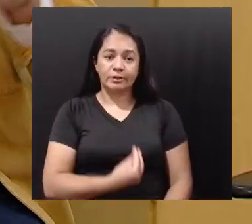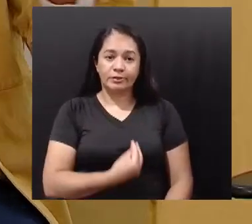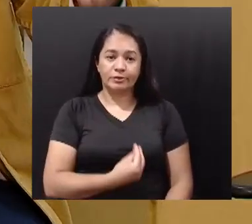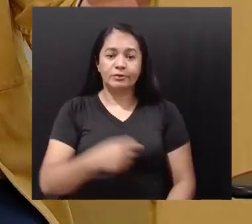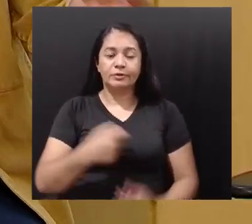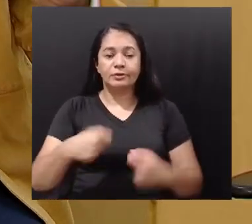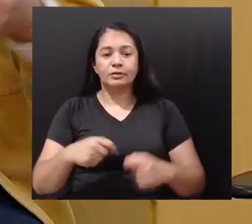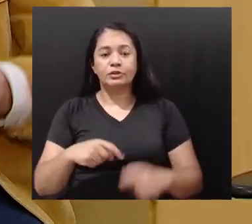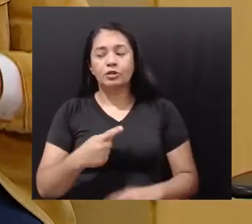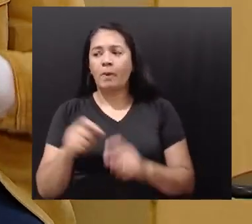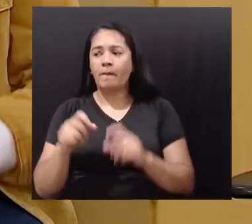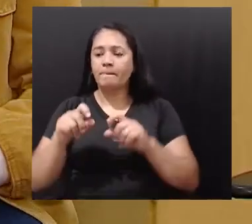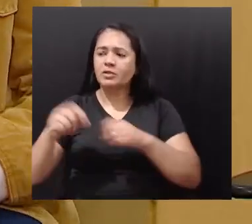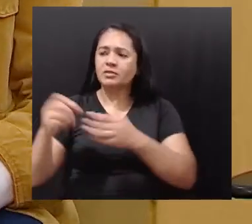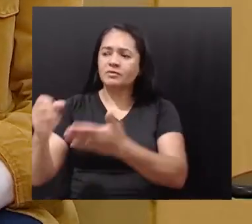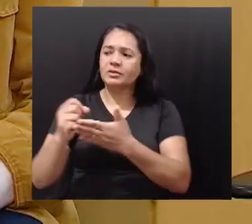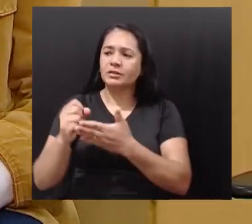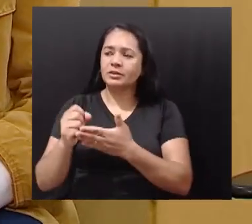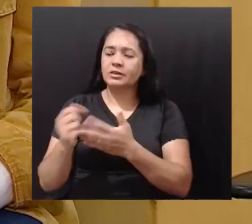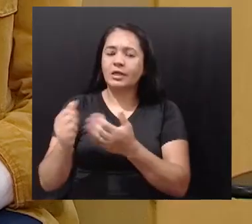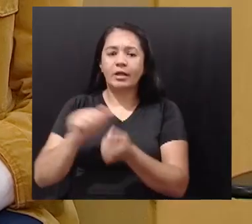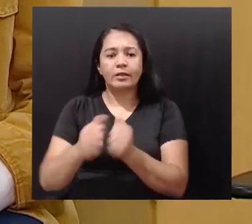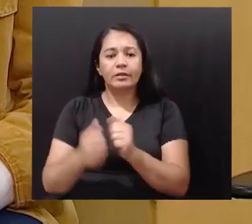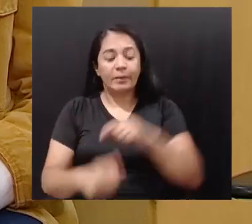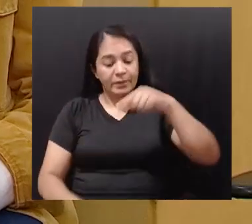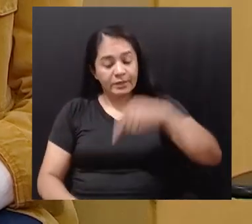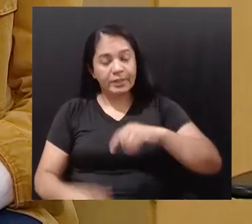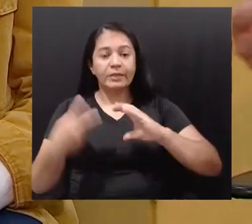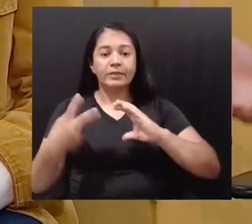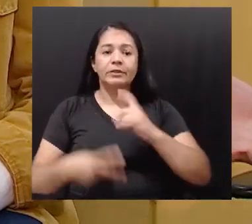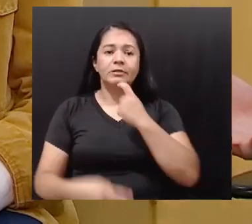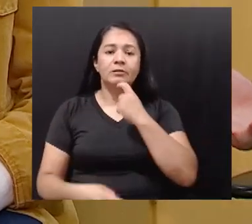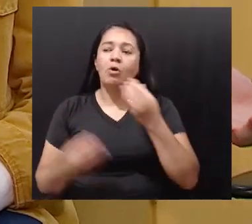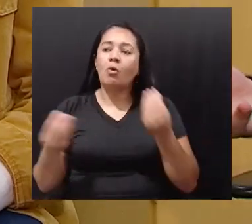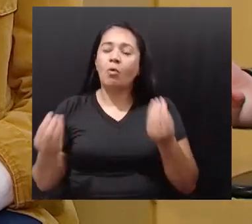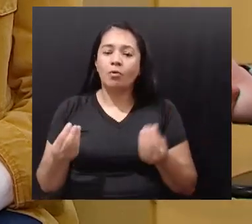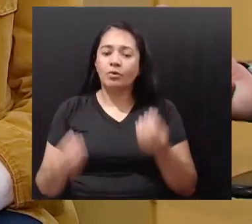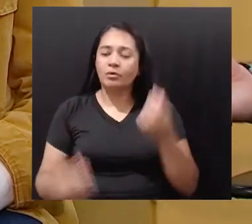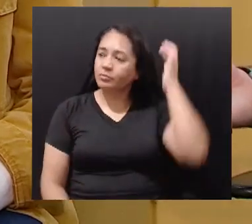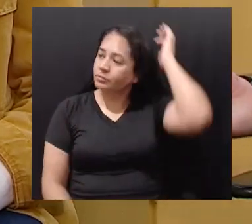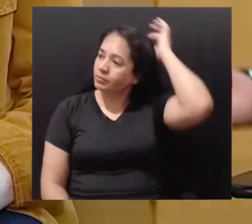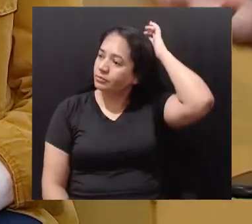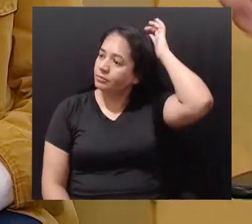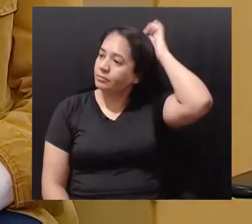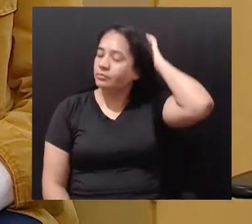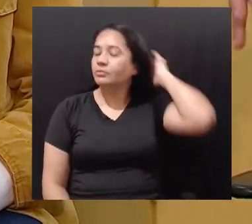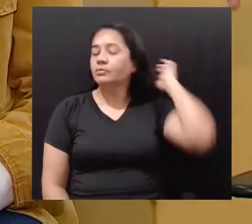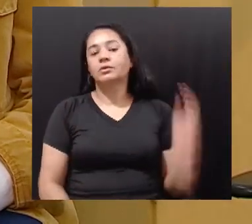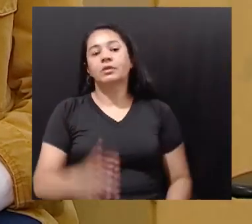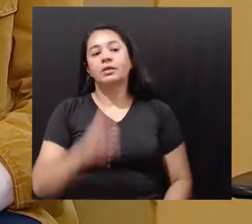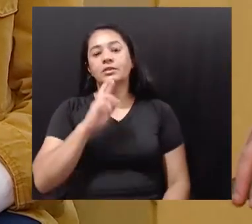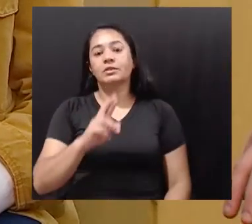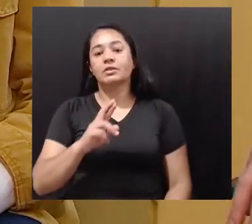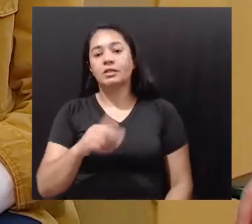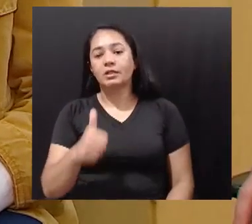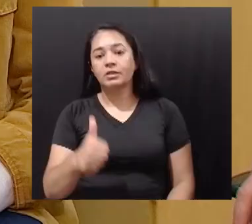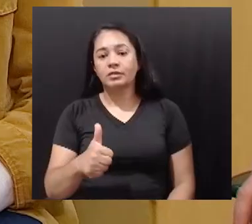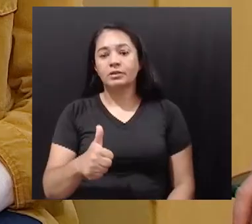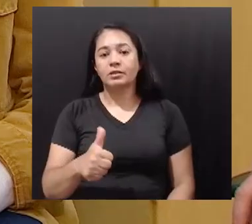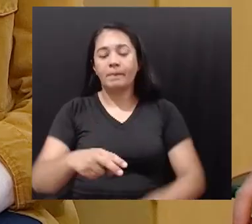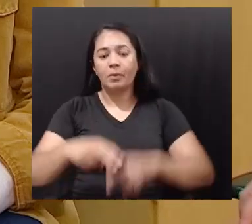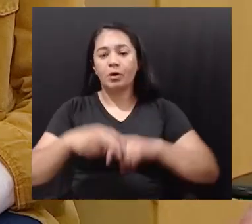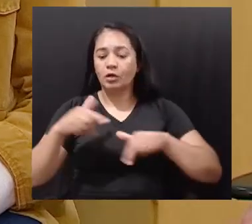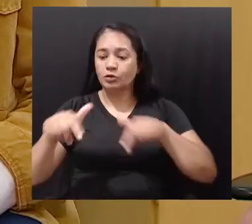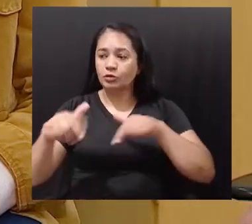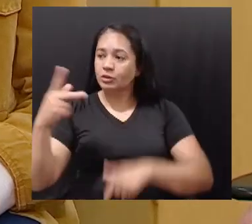trazer dessa boa prática e implementar aqui na Câmara de Campinas? E todo esse resultado positivo é fruto do trabalho de vocês aqui da